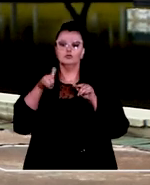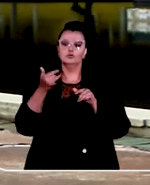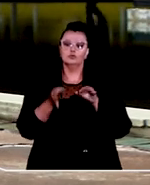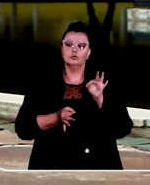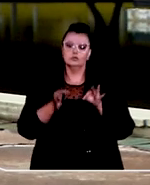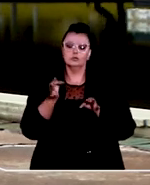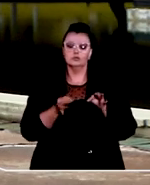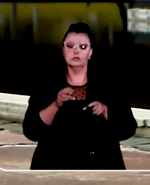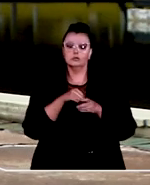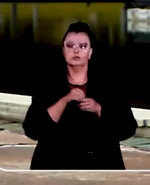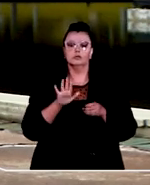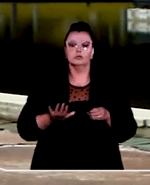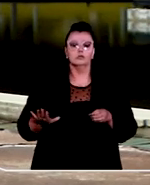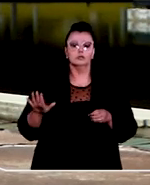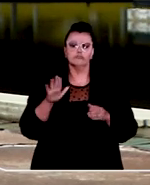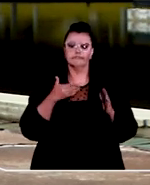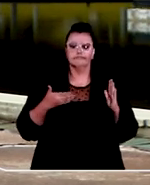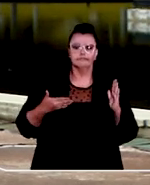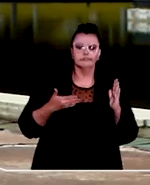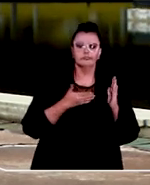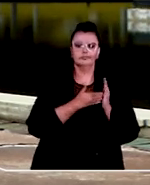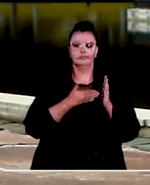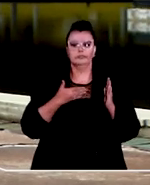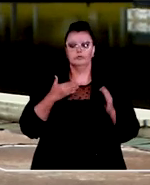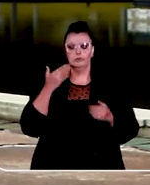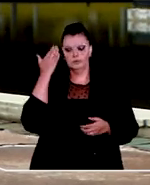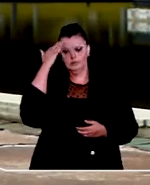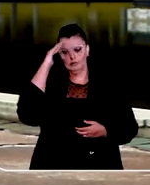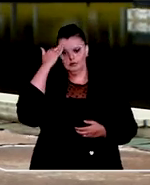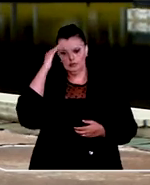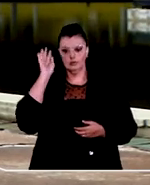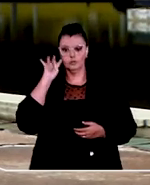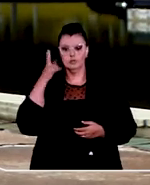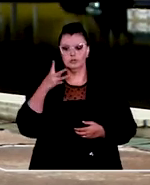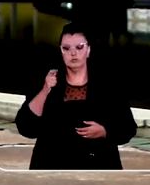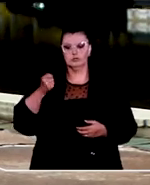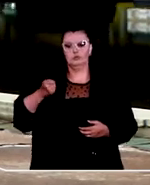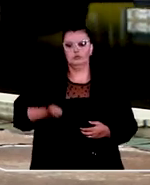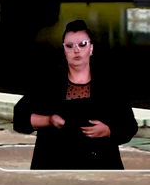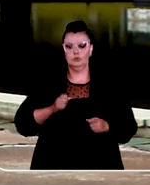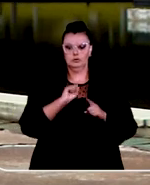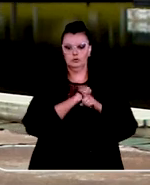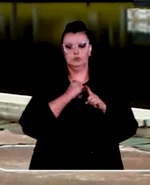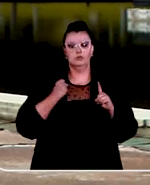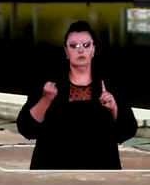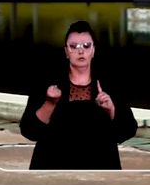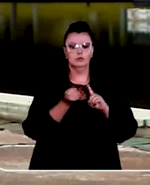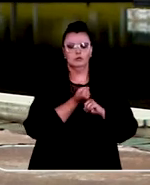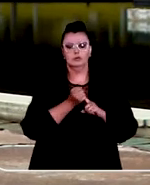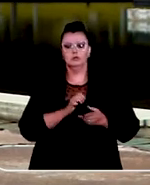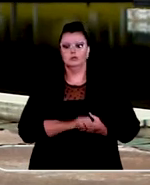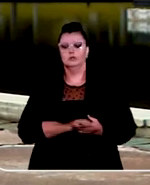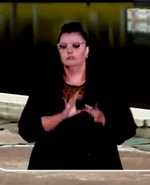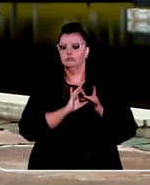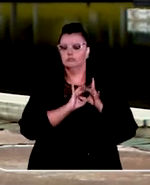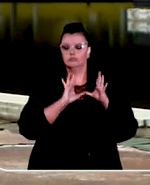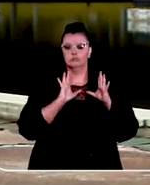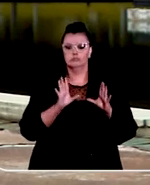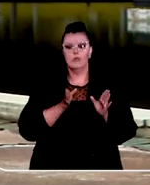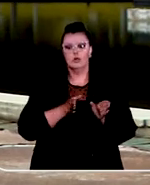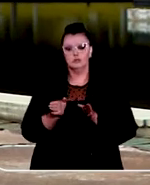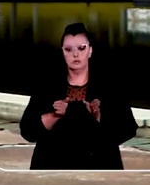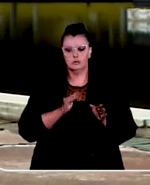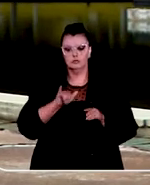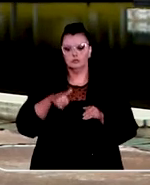torne conceitos jurídicos complexos compreensíveis para qualquer cidadão A ideia é evitar que a linguagem